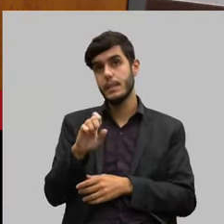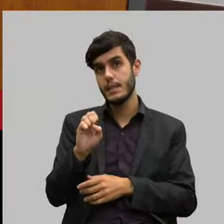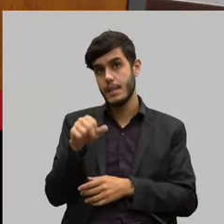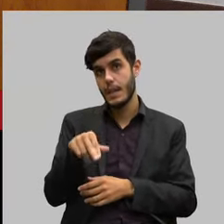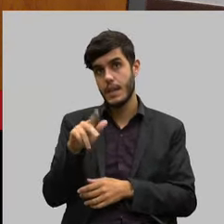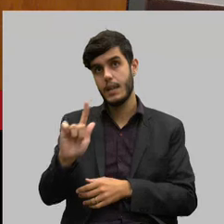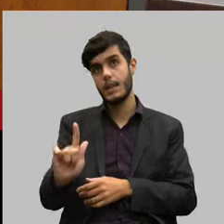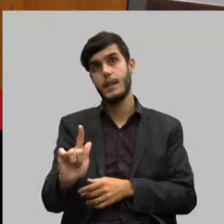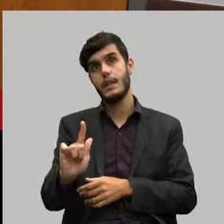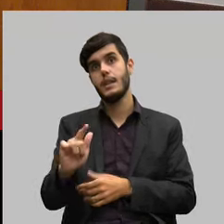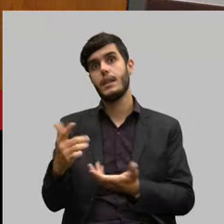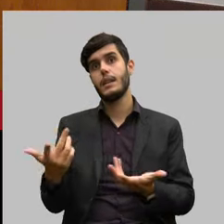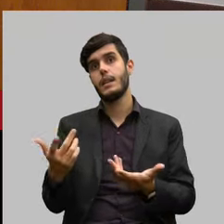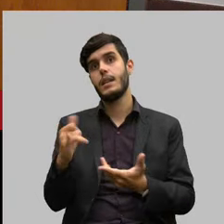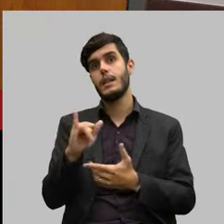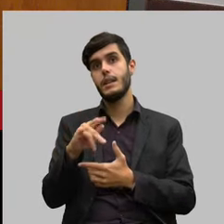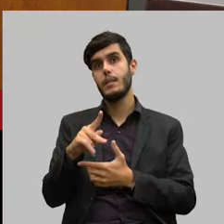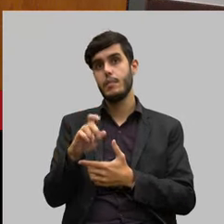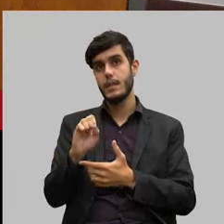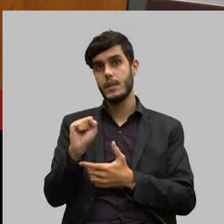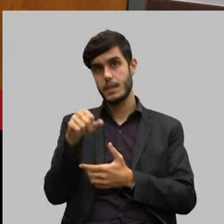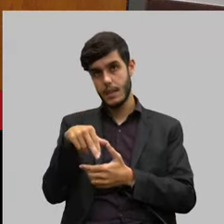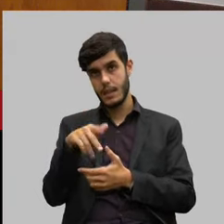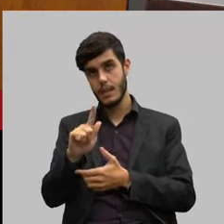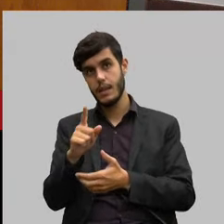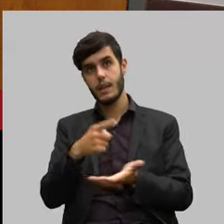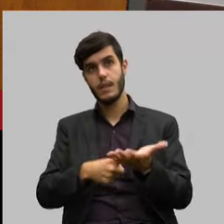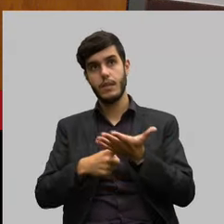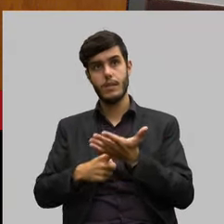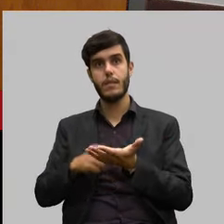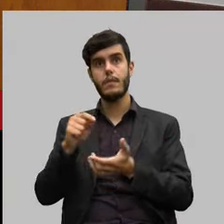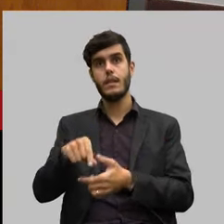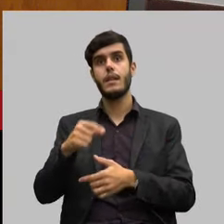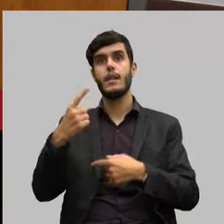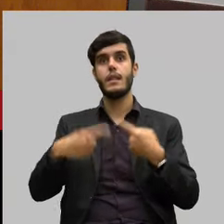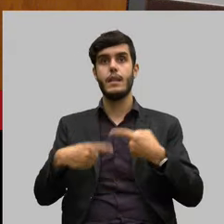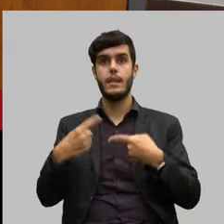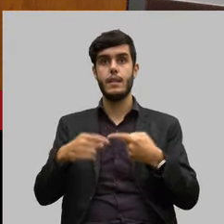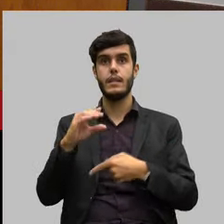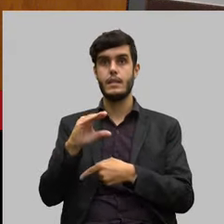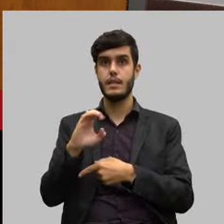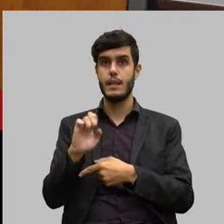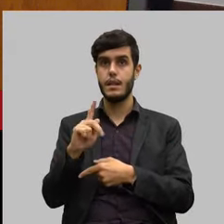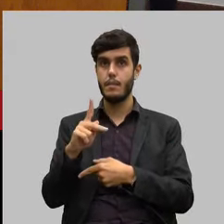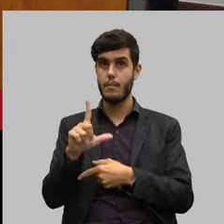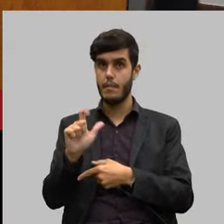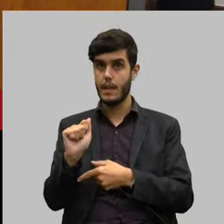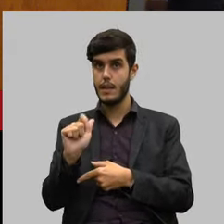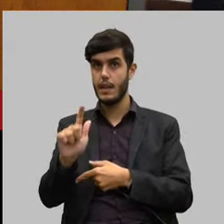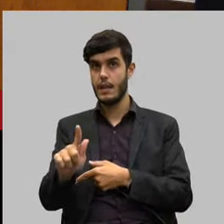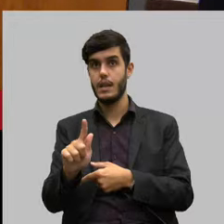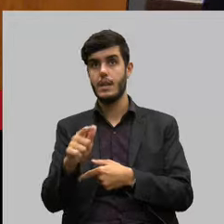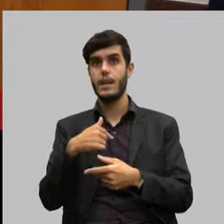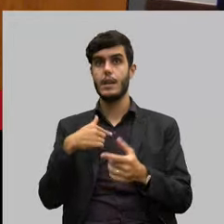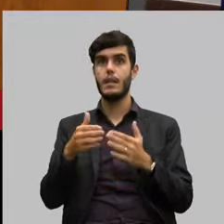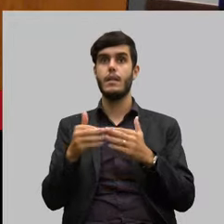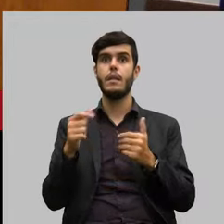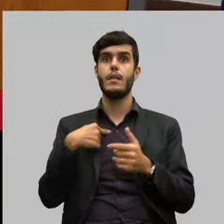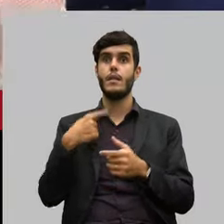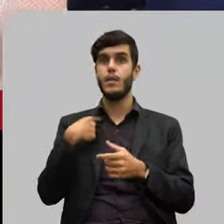presidente do sendo que a cag é convidada pro debate também eh e eu não tenho a prática de convocar Talvez seja seja o meu defeito